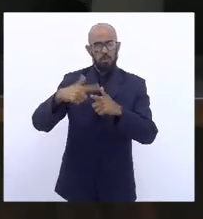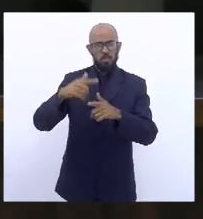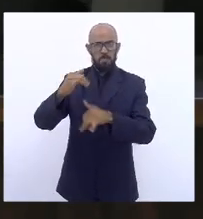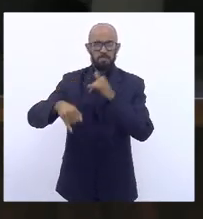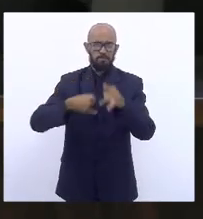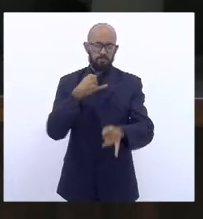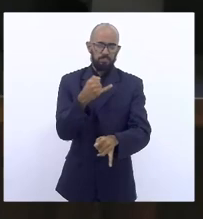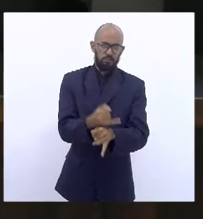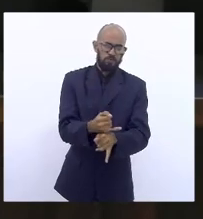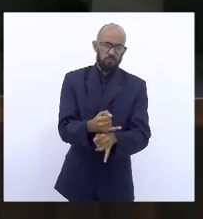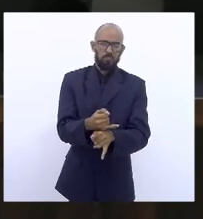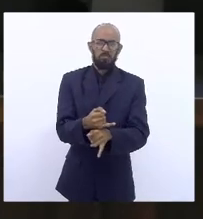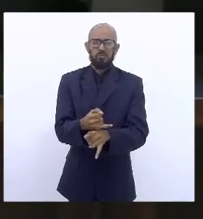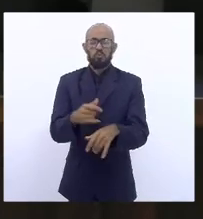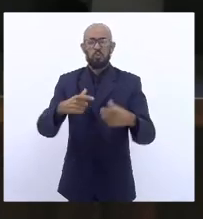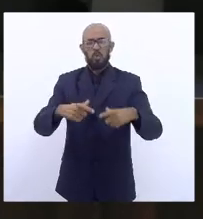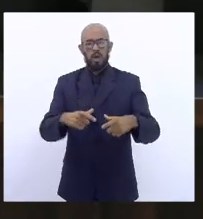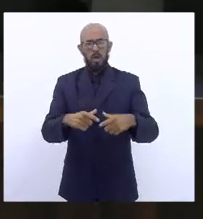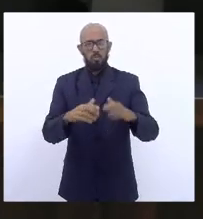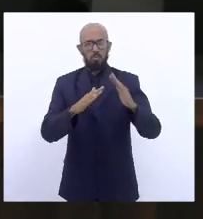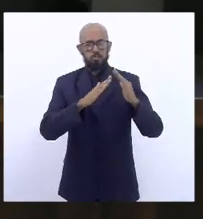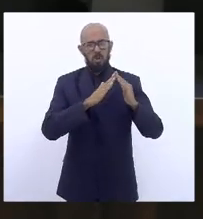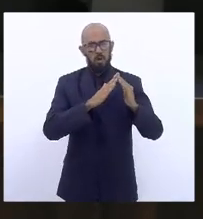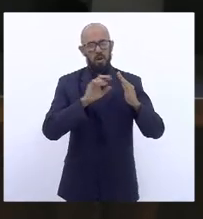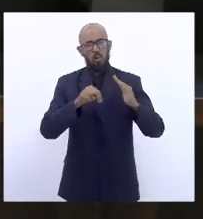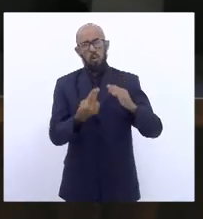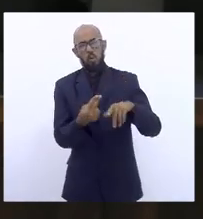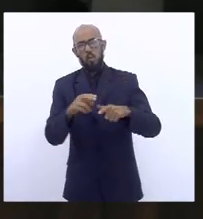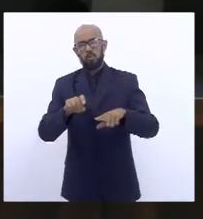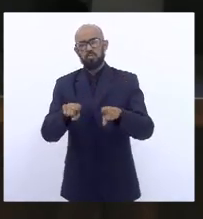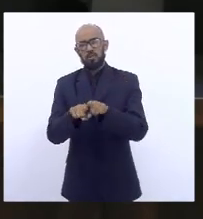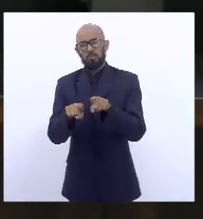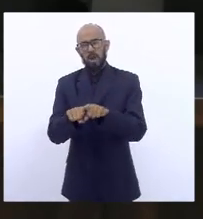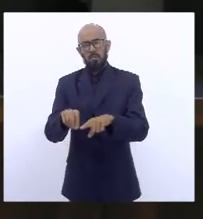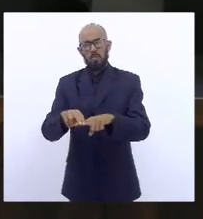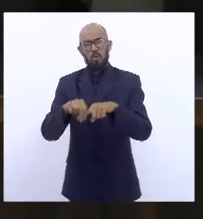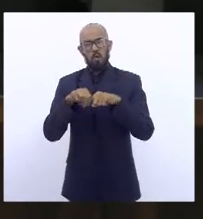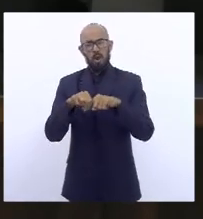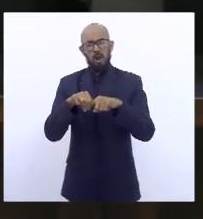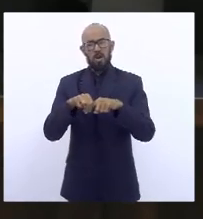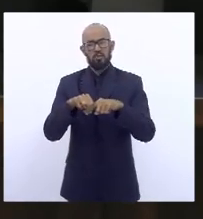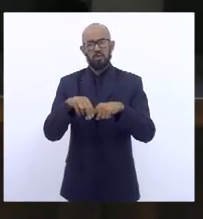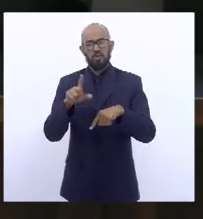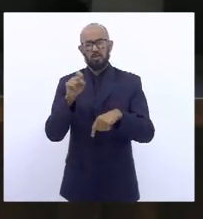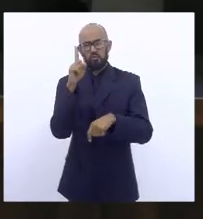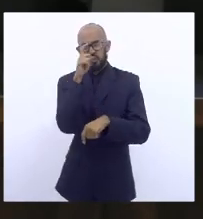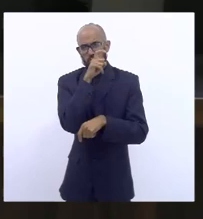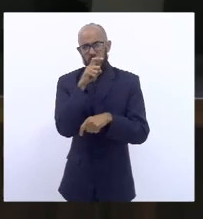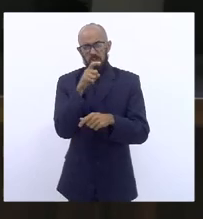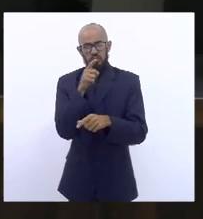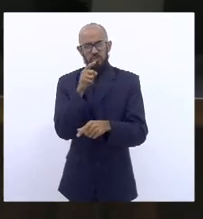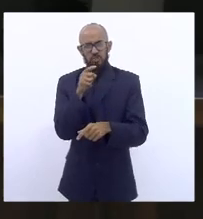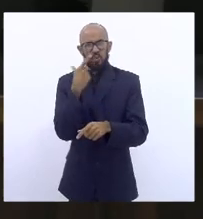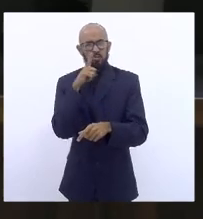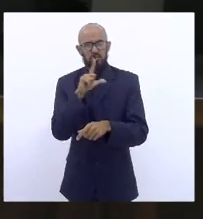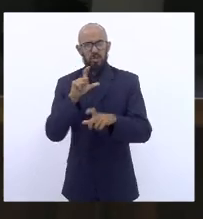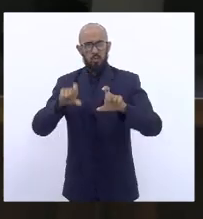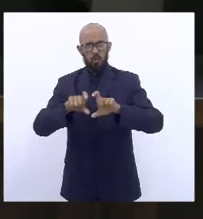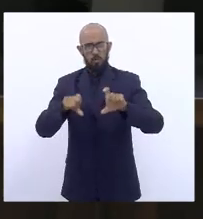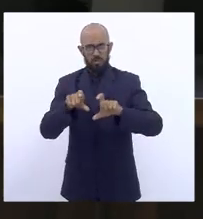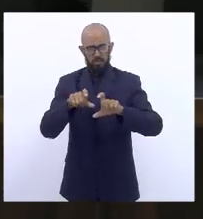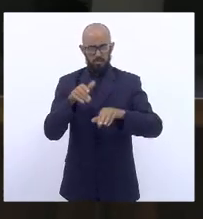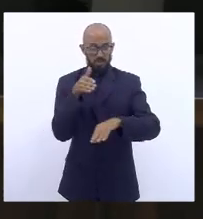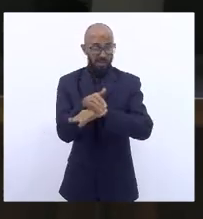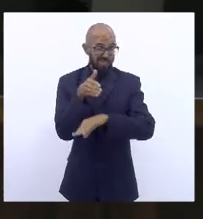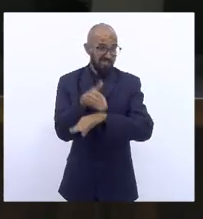conectividade nos locais em que moravam, seja por impossibilidade de dispor de um hardware para ter acesso ao mundo